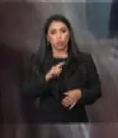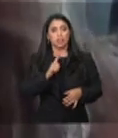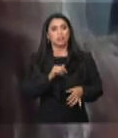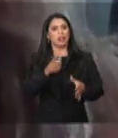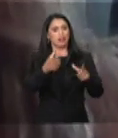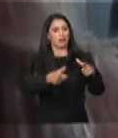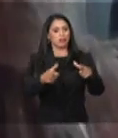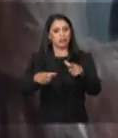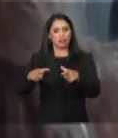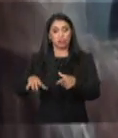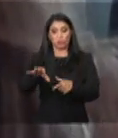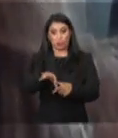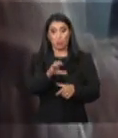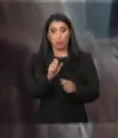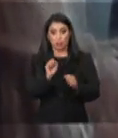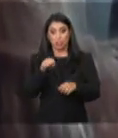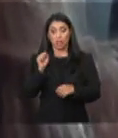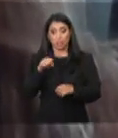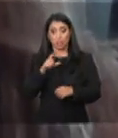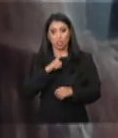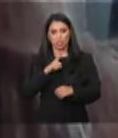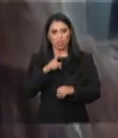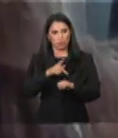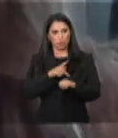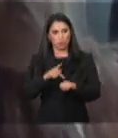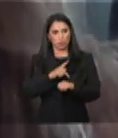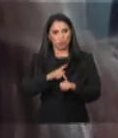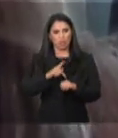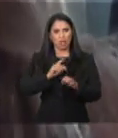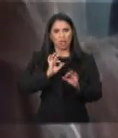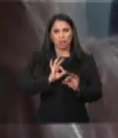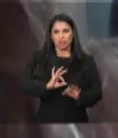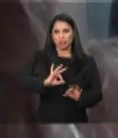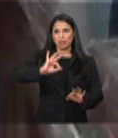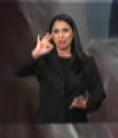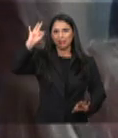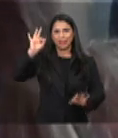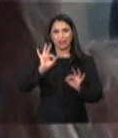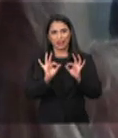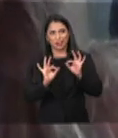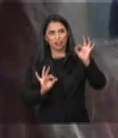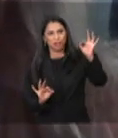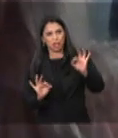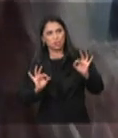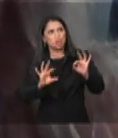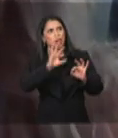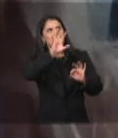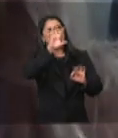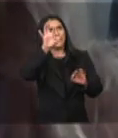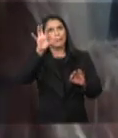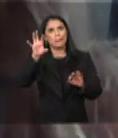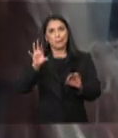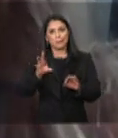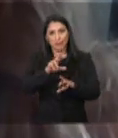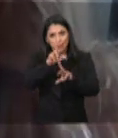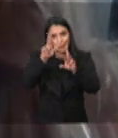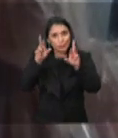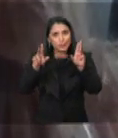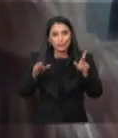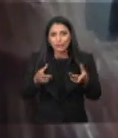território Porque sim temos um país Continental e a realidade de cada território nos trará